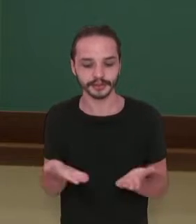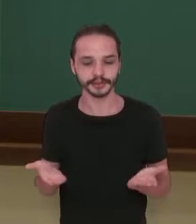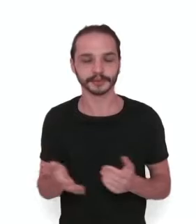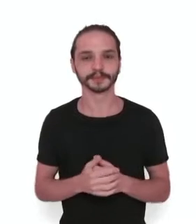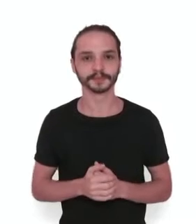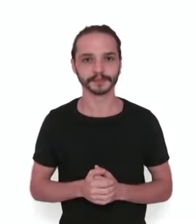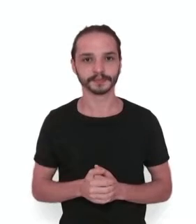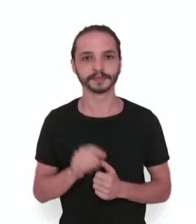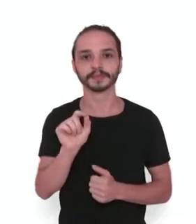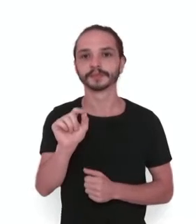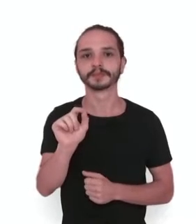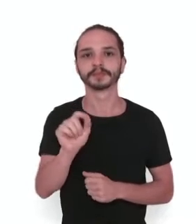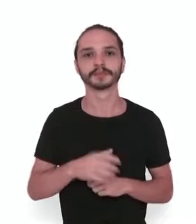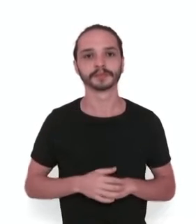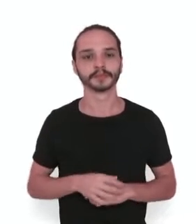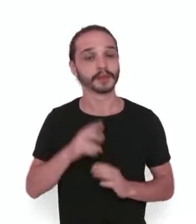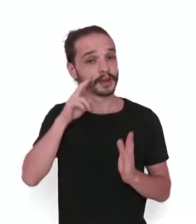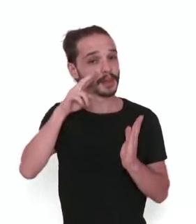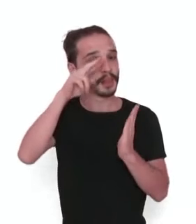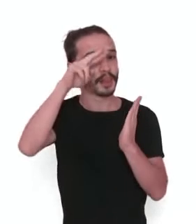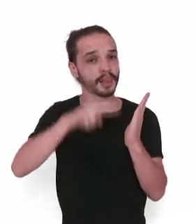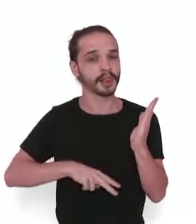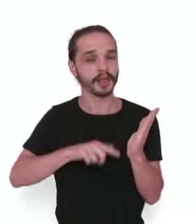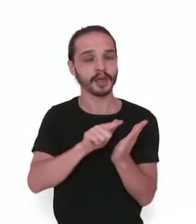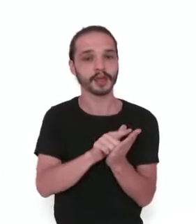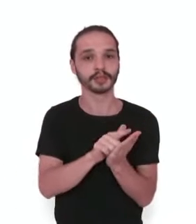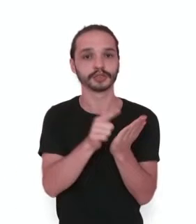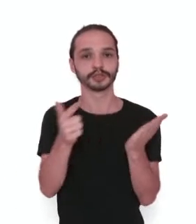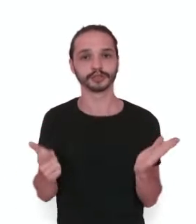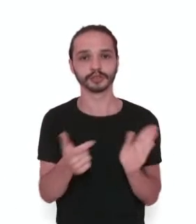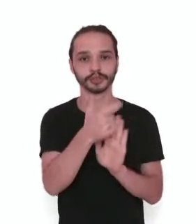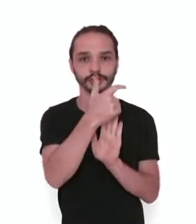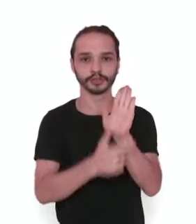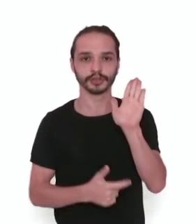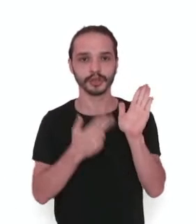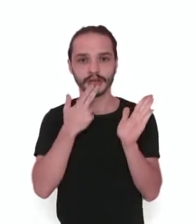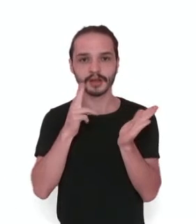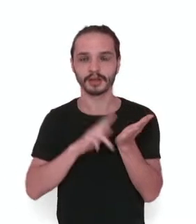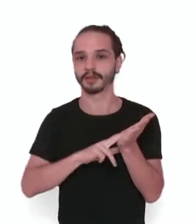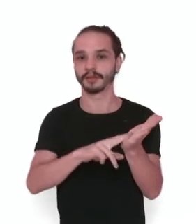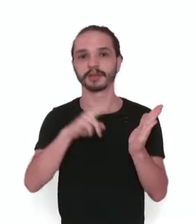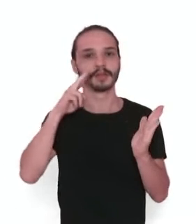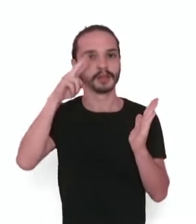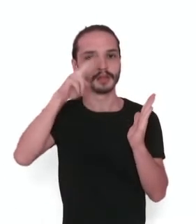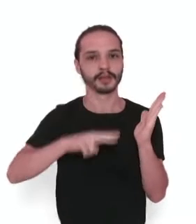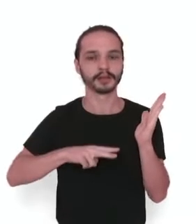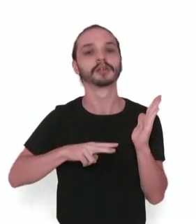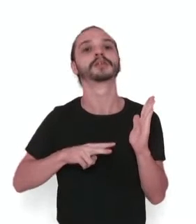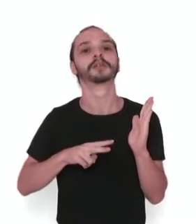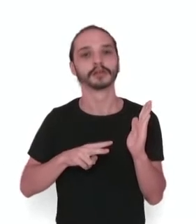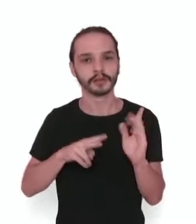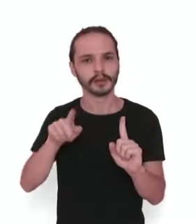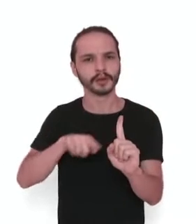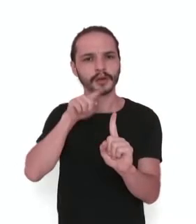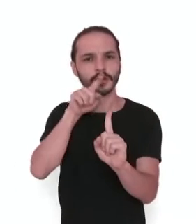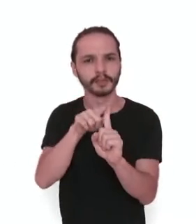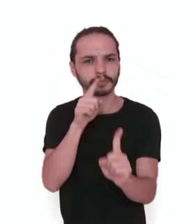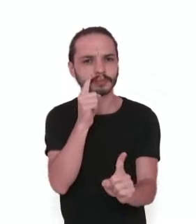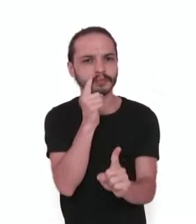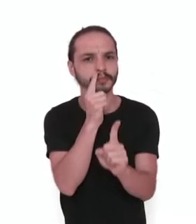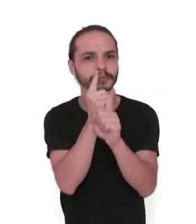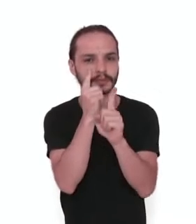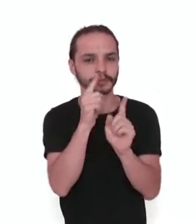que consistem em ler uma notícia em uma carta do leitor, identificar o tema e o objetivo dos